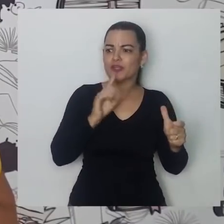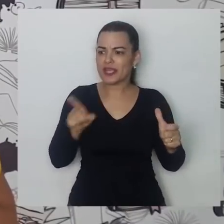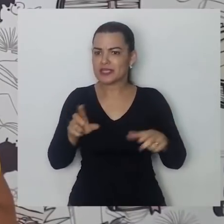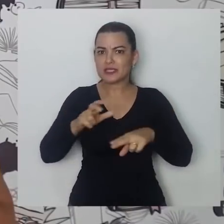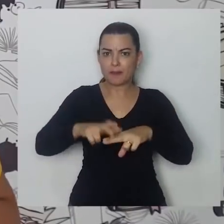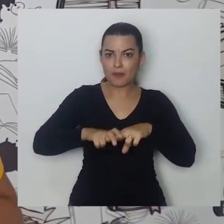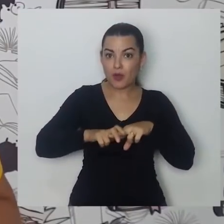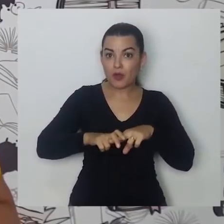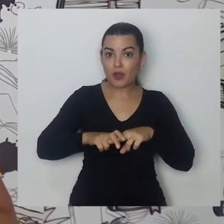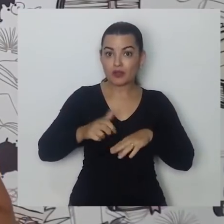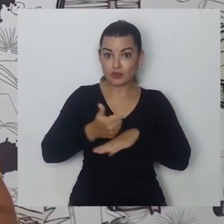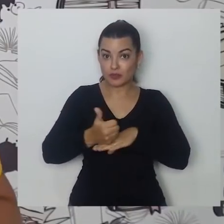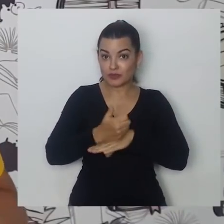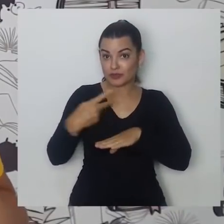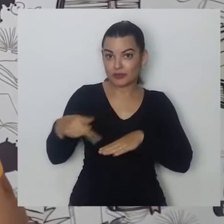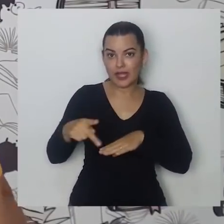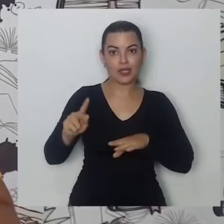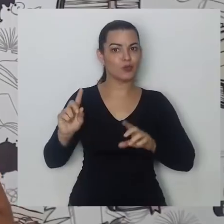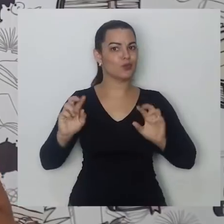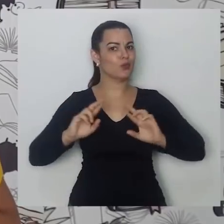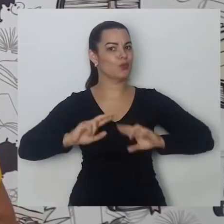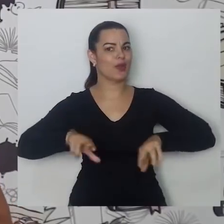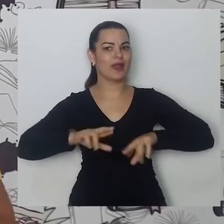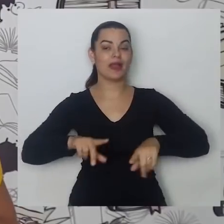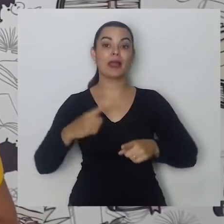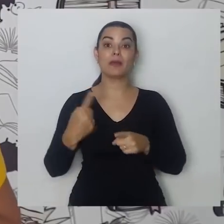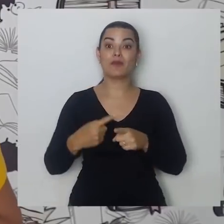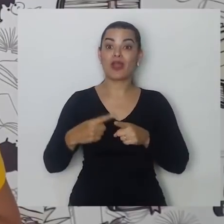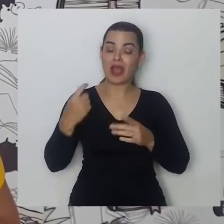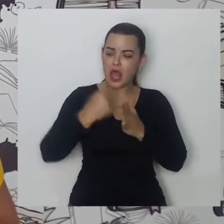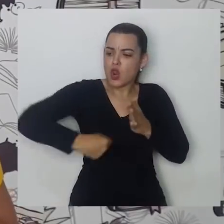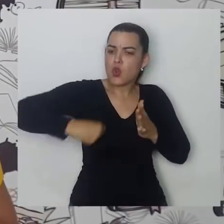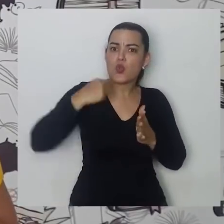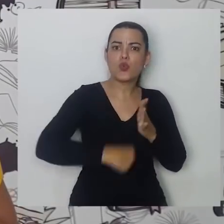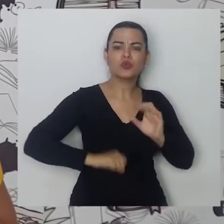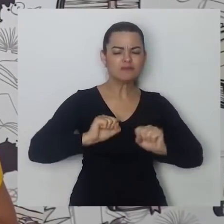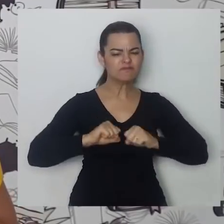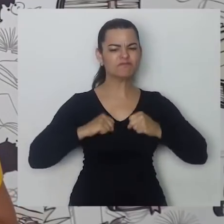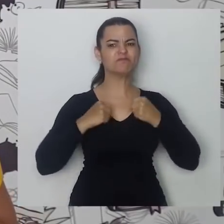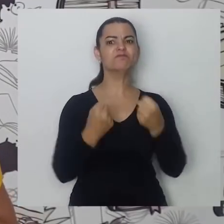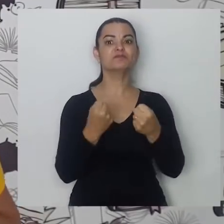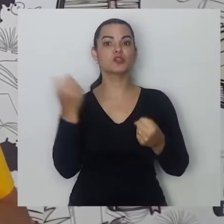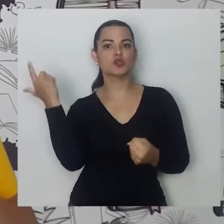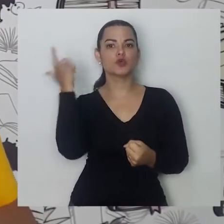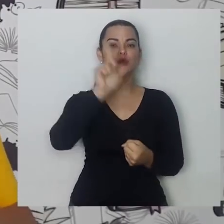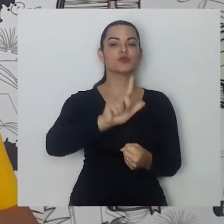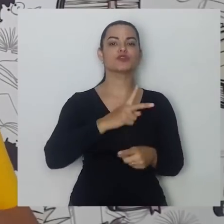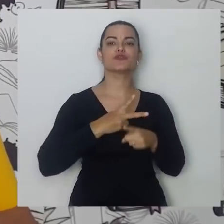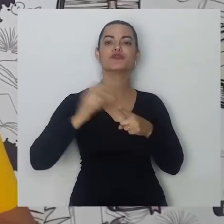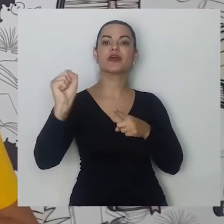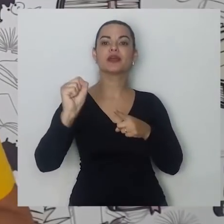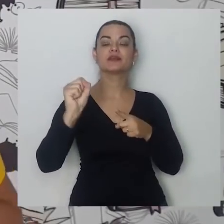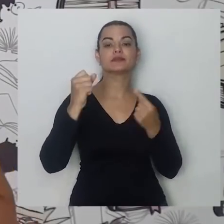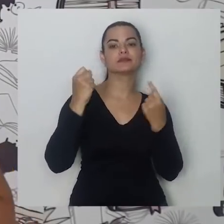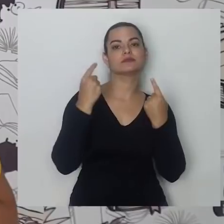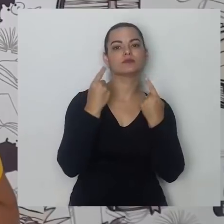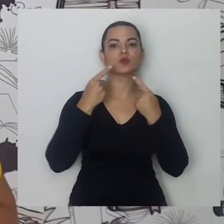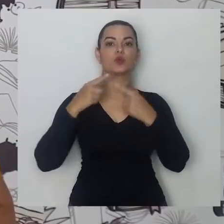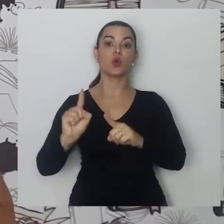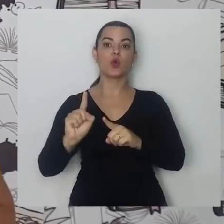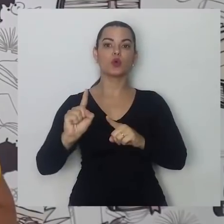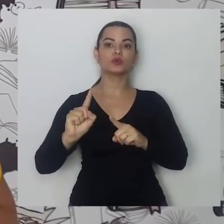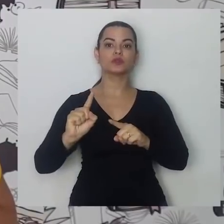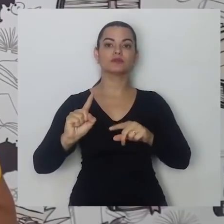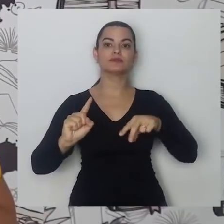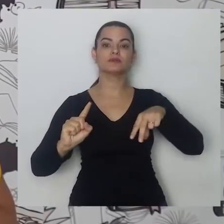ela teve, que ela travou, que ela insistiu muito e ela conseguiu vencer combatendo a